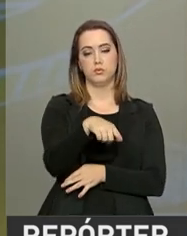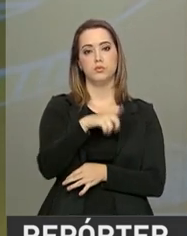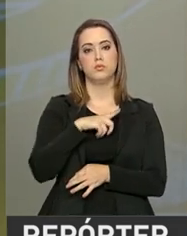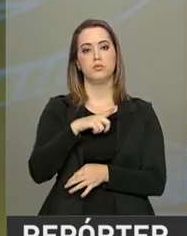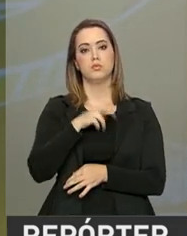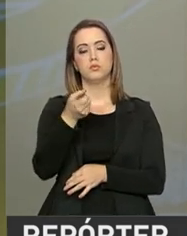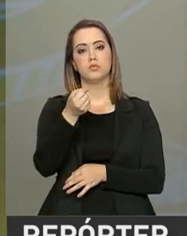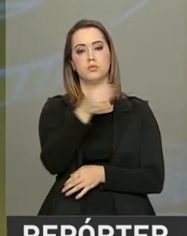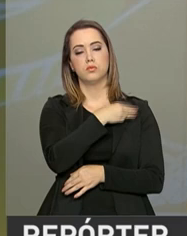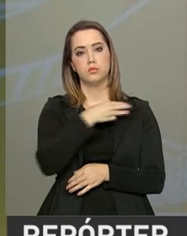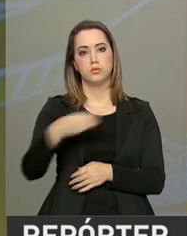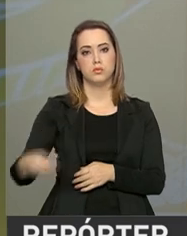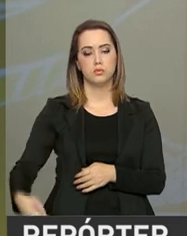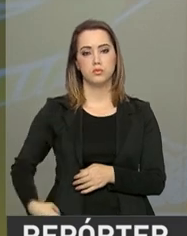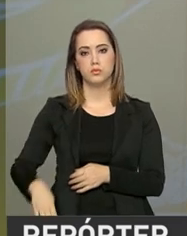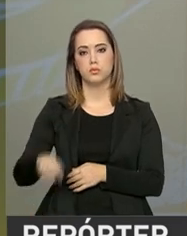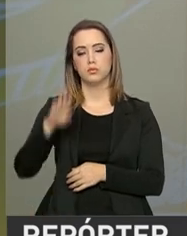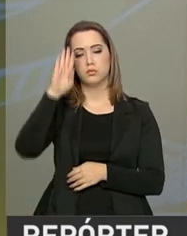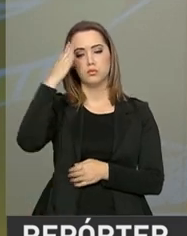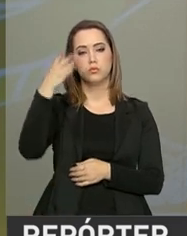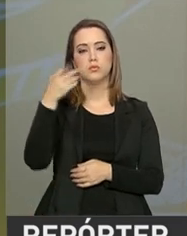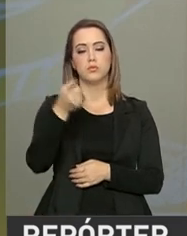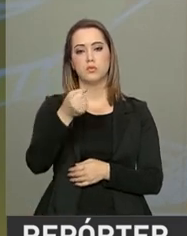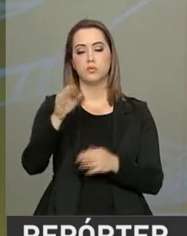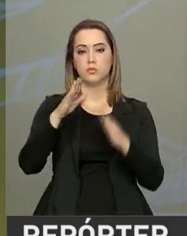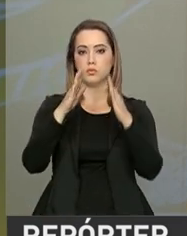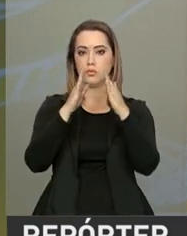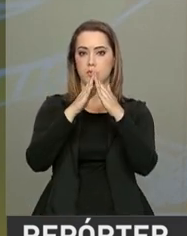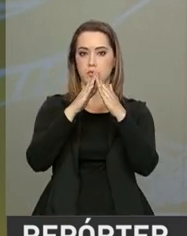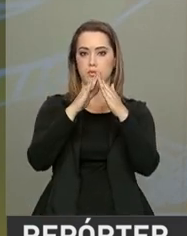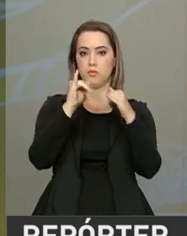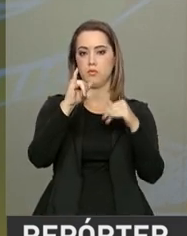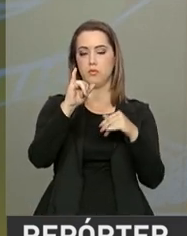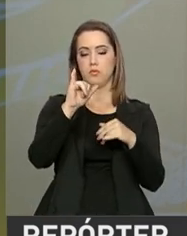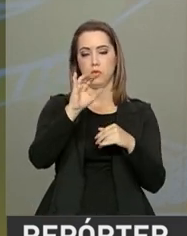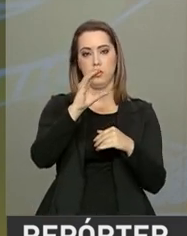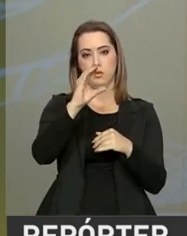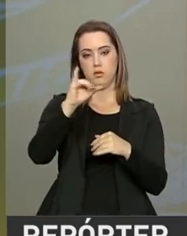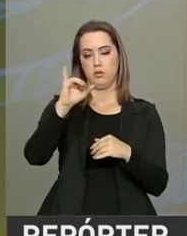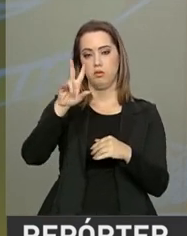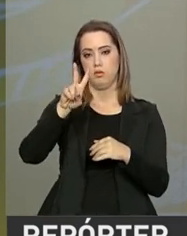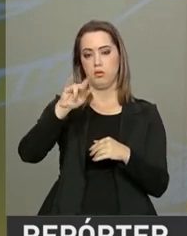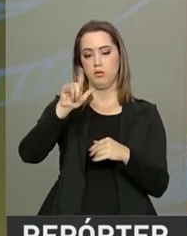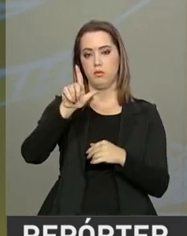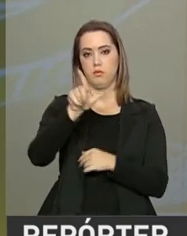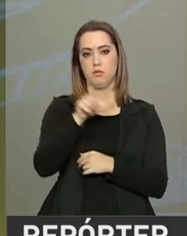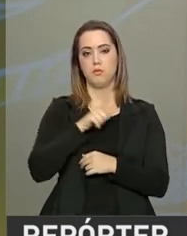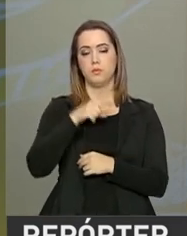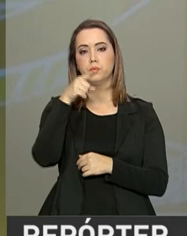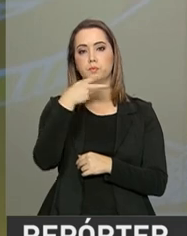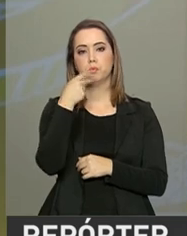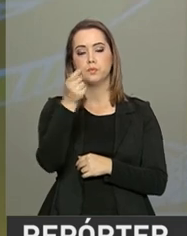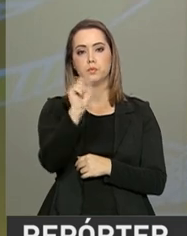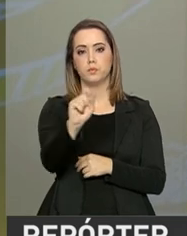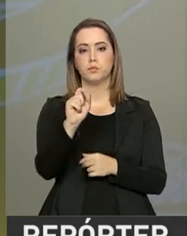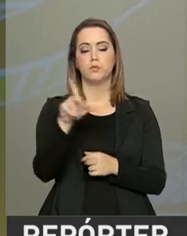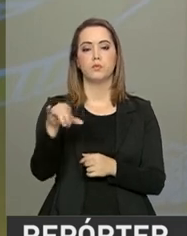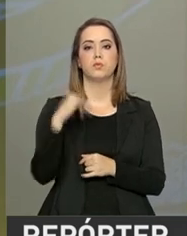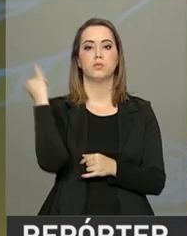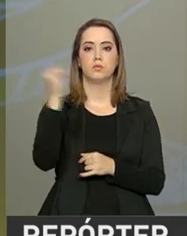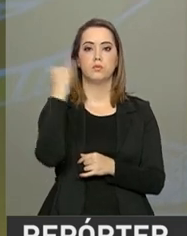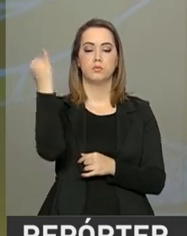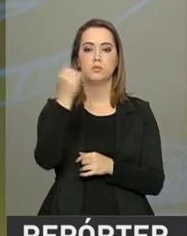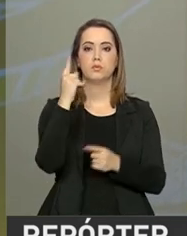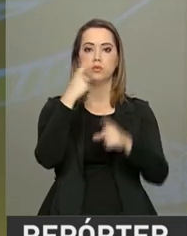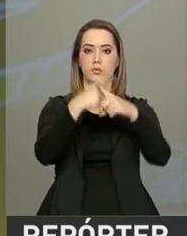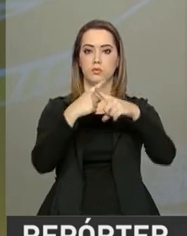o ministro-chefe da Casa Civil, Eliseu Padilha, vai falar das oportunidades geradas com Jogos Olímpicos e Paralímpicos. E também vai